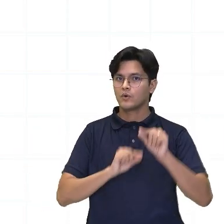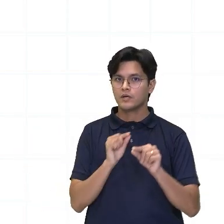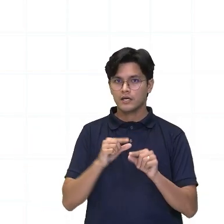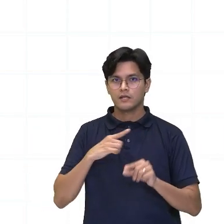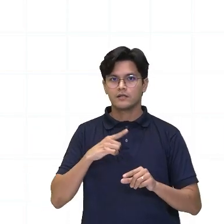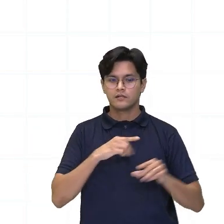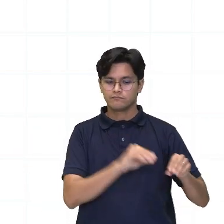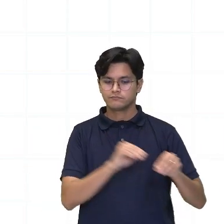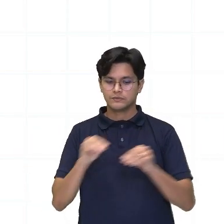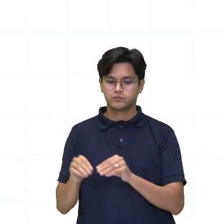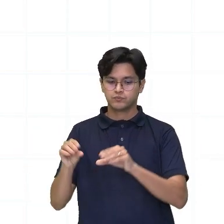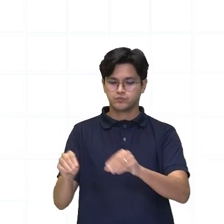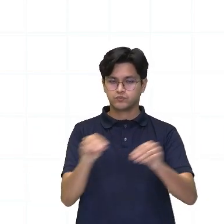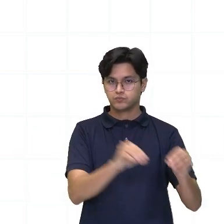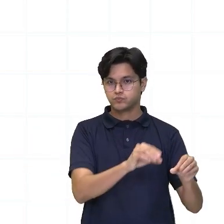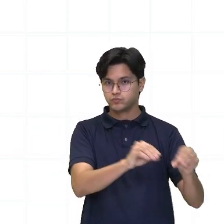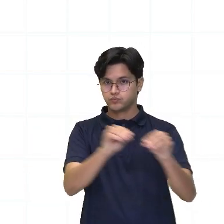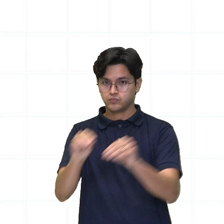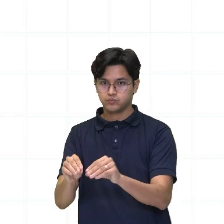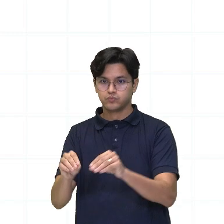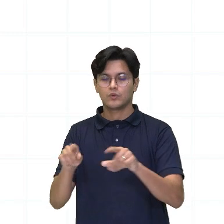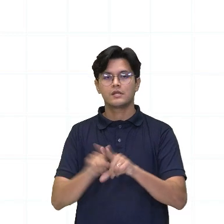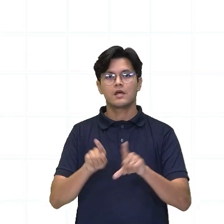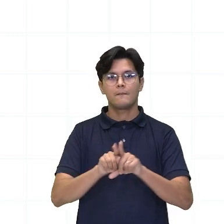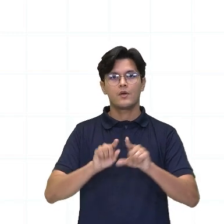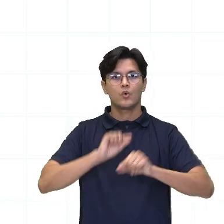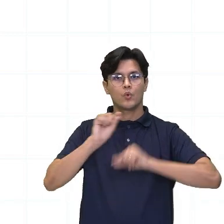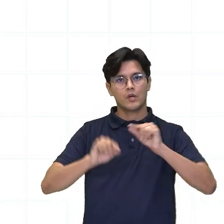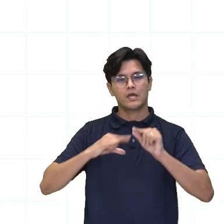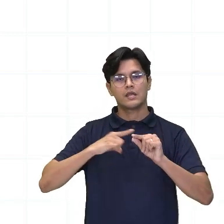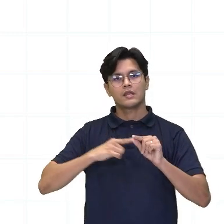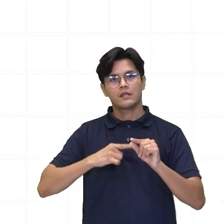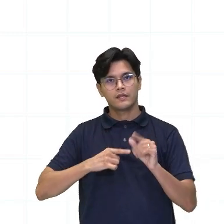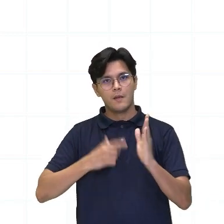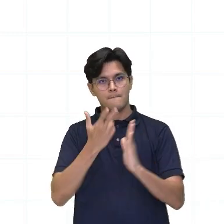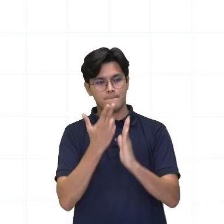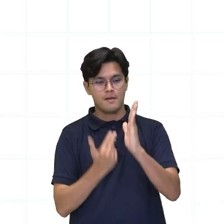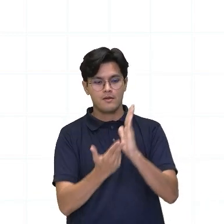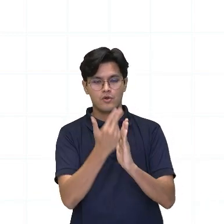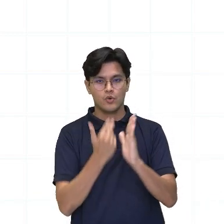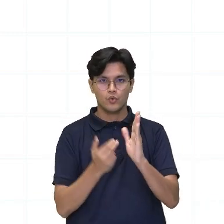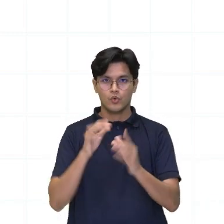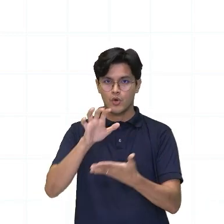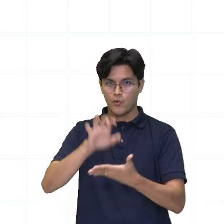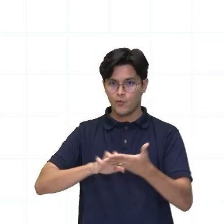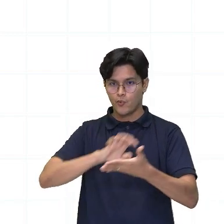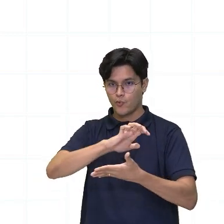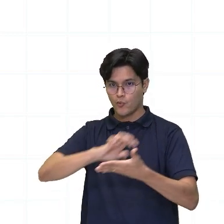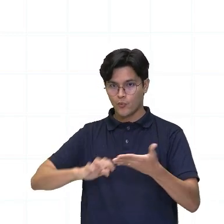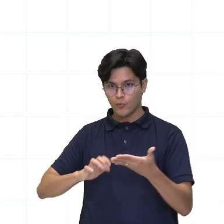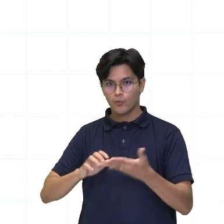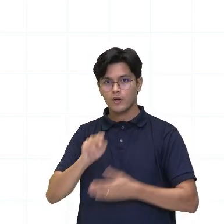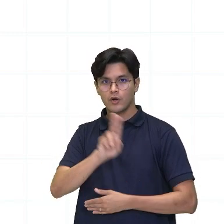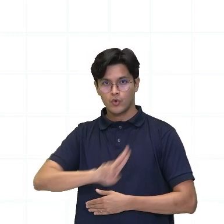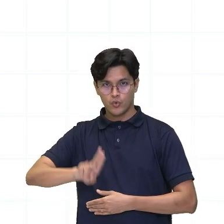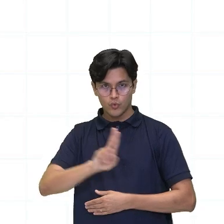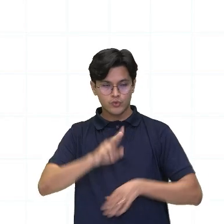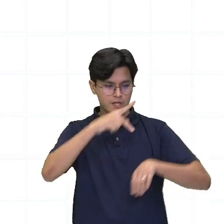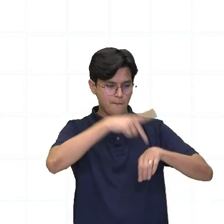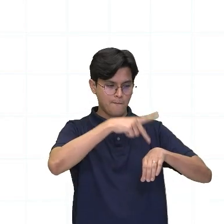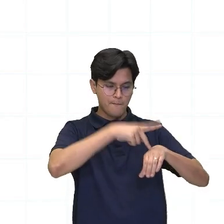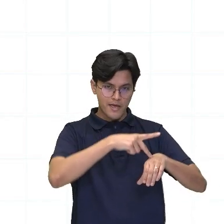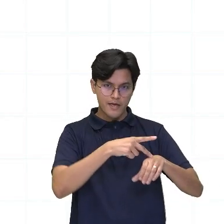passavam, certo? Gravura rupestre baseia-se na gravação de figuras nas rochas e